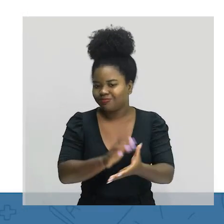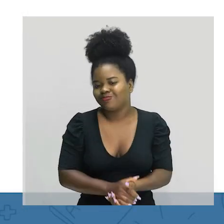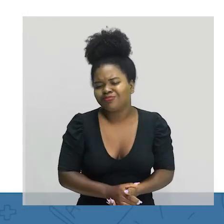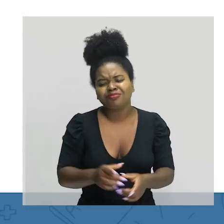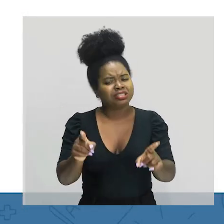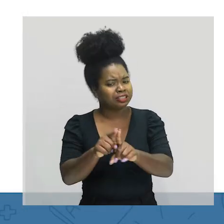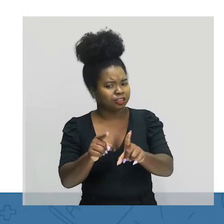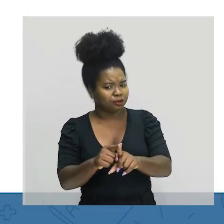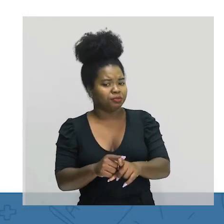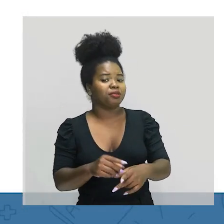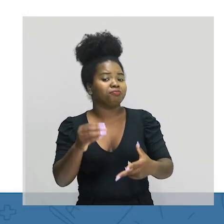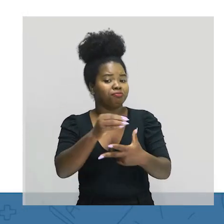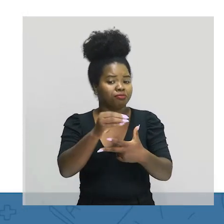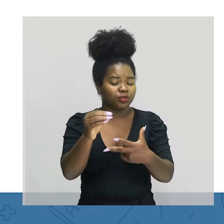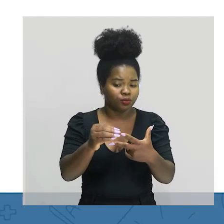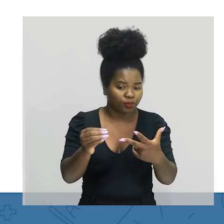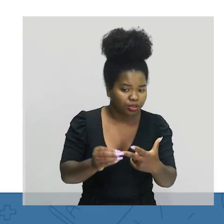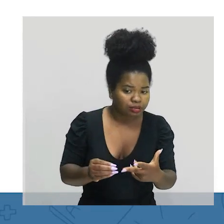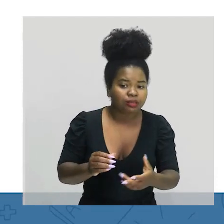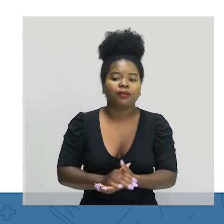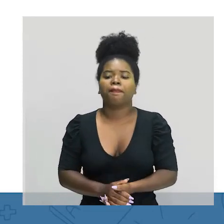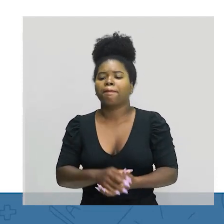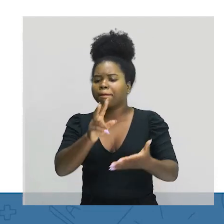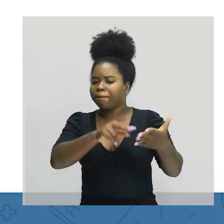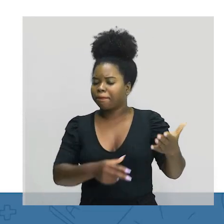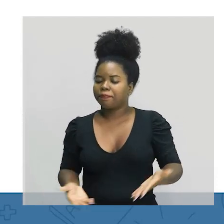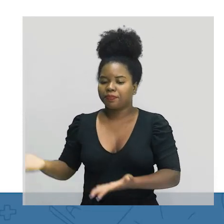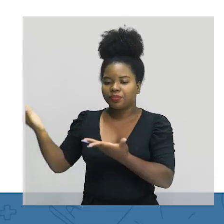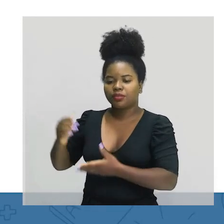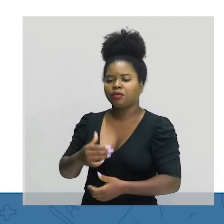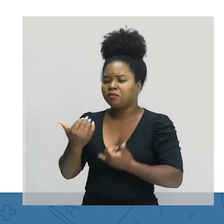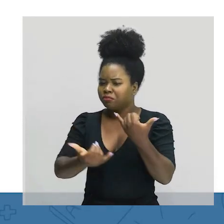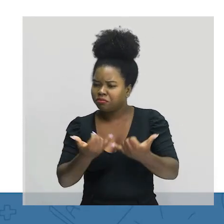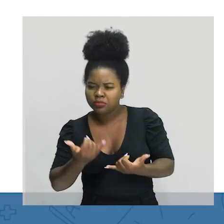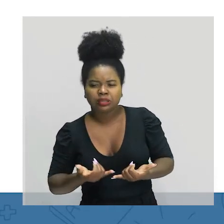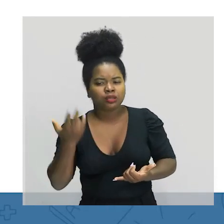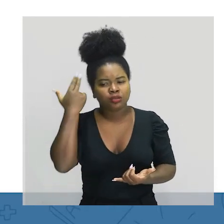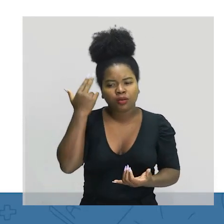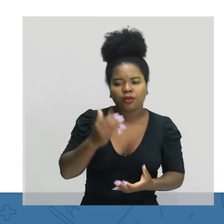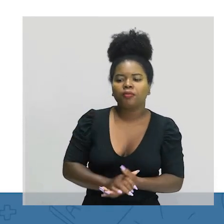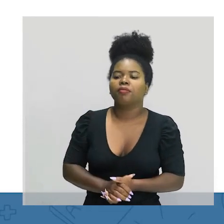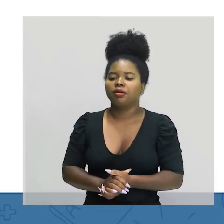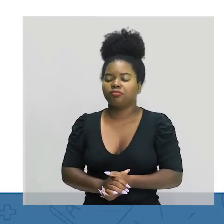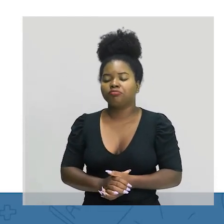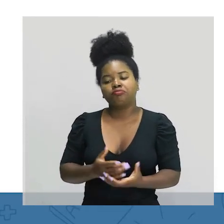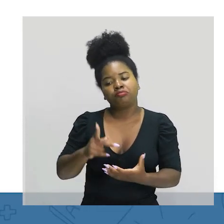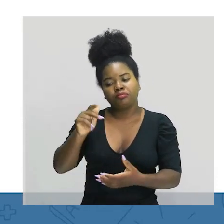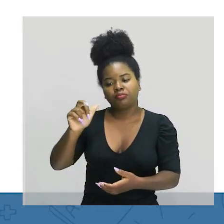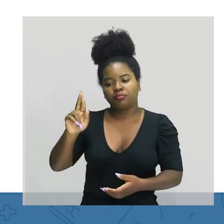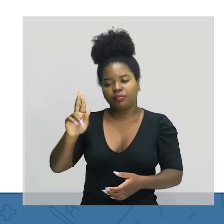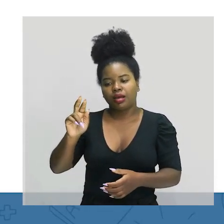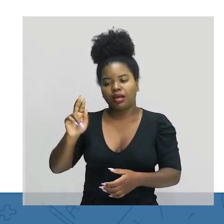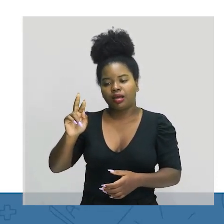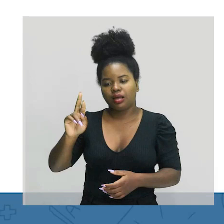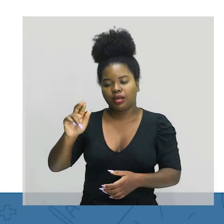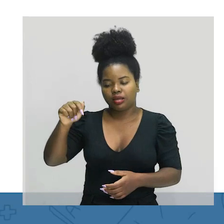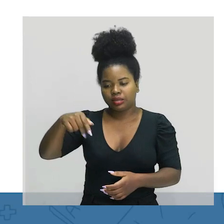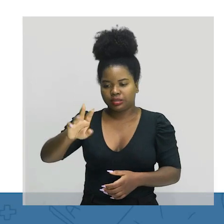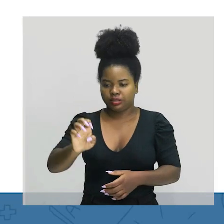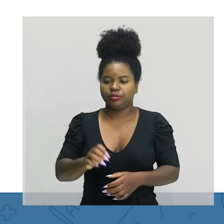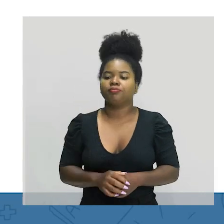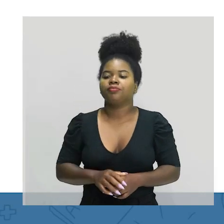Também uma questão agora do Enem. Um brinquedo muito comum em parques de diversões é o balanço. O assento de um